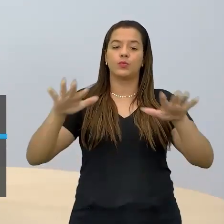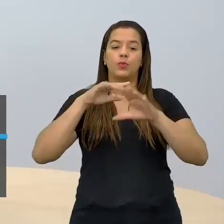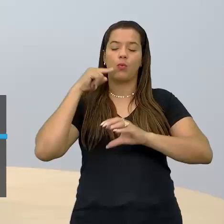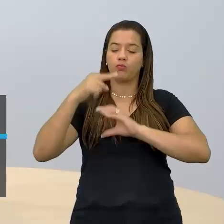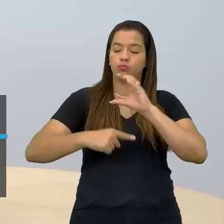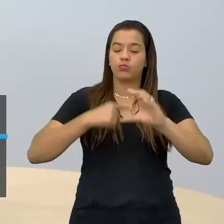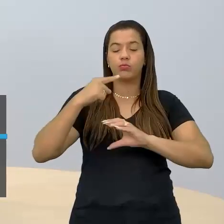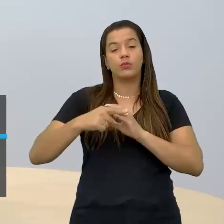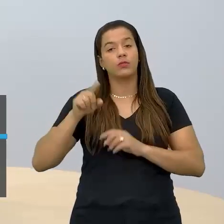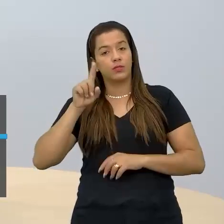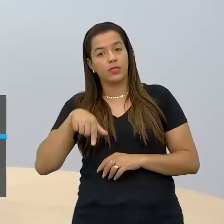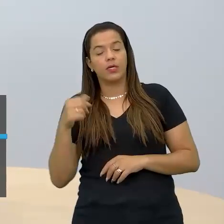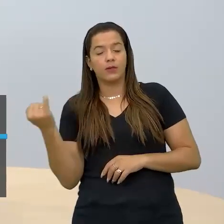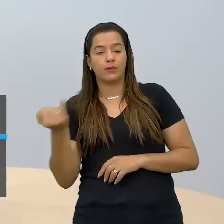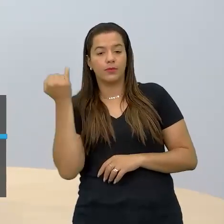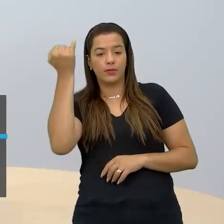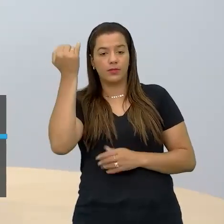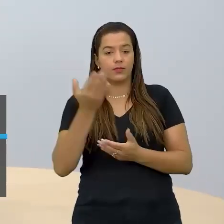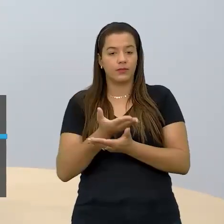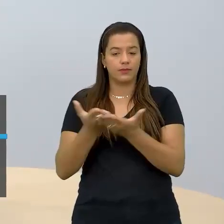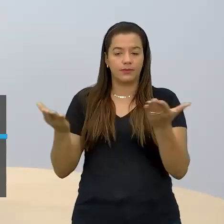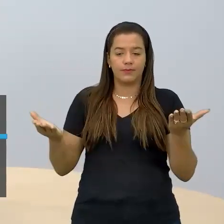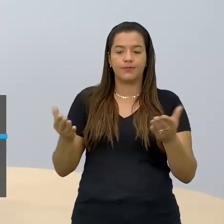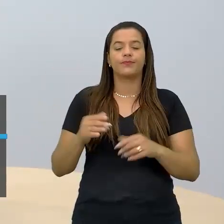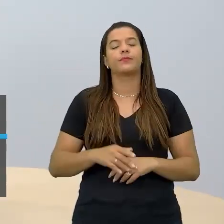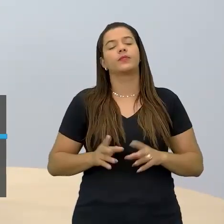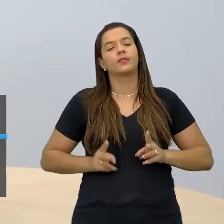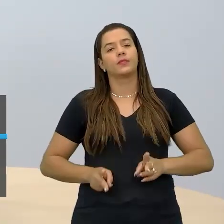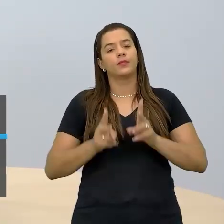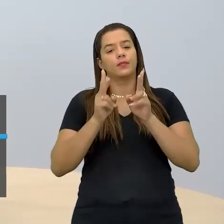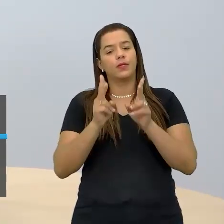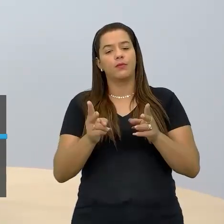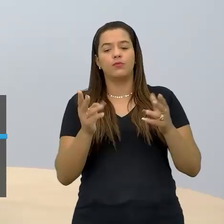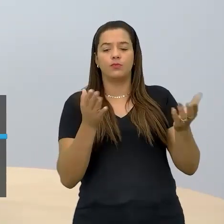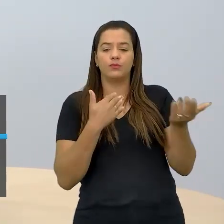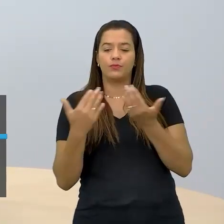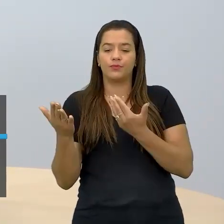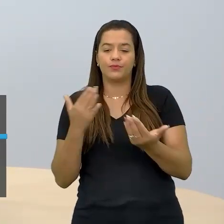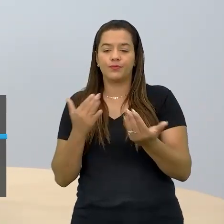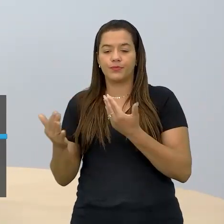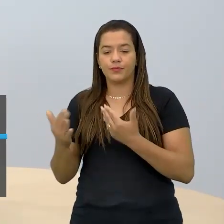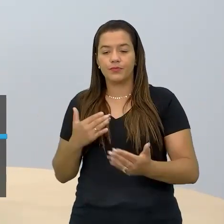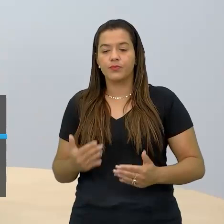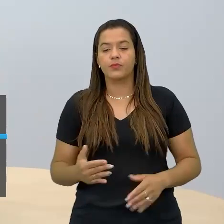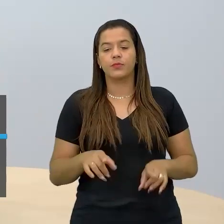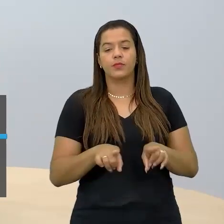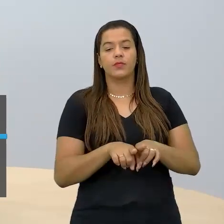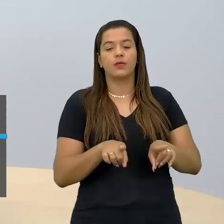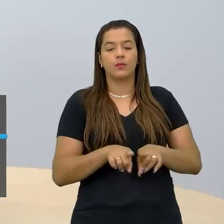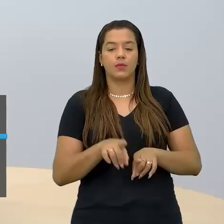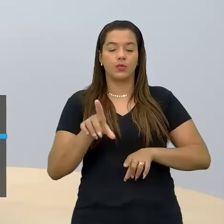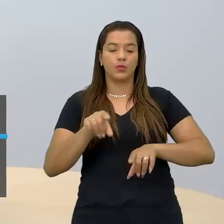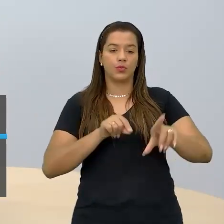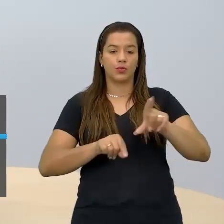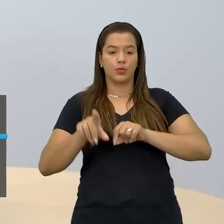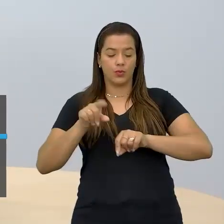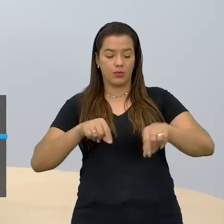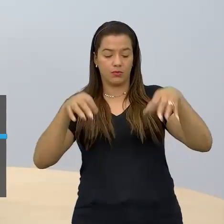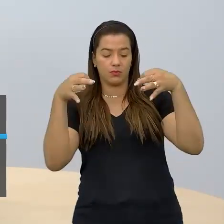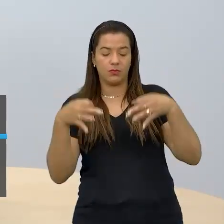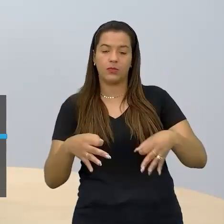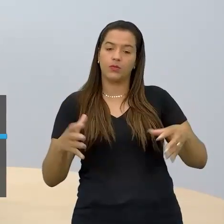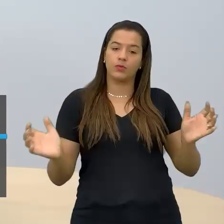para eles, tá? Então, sempre fazendo esse debate e selecionando as temáticas